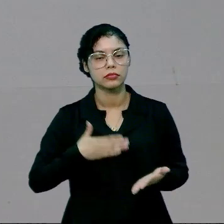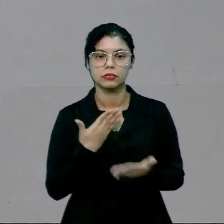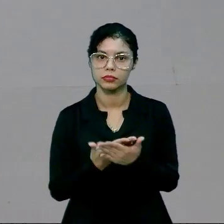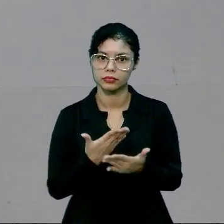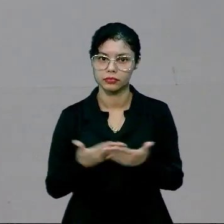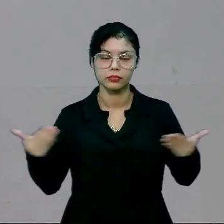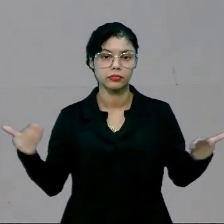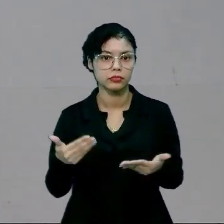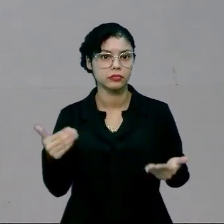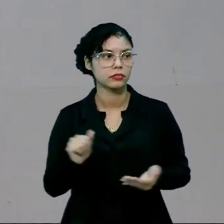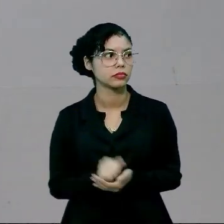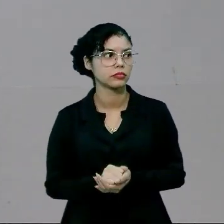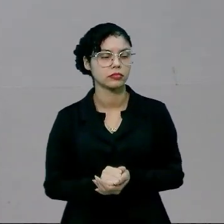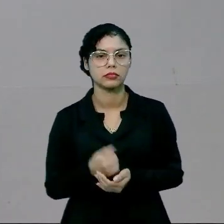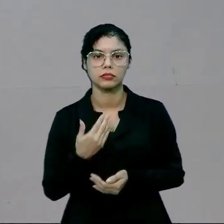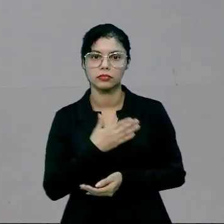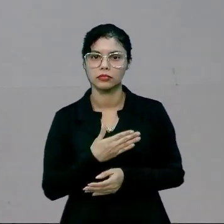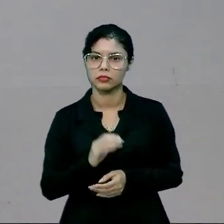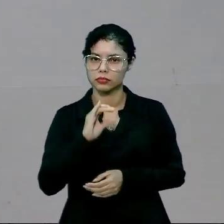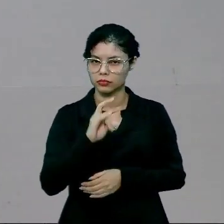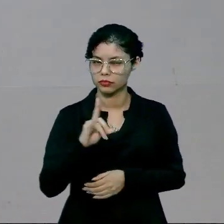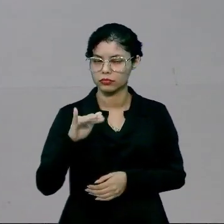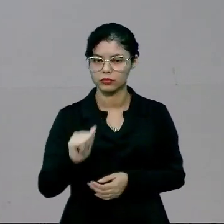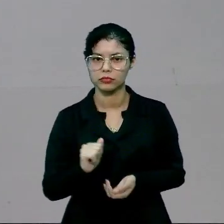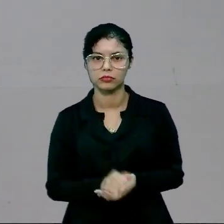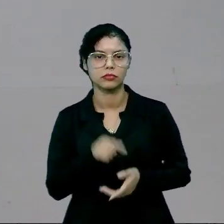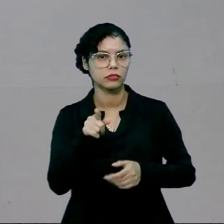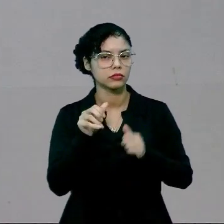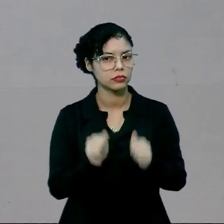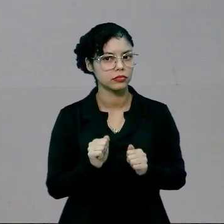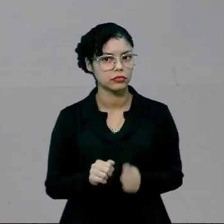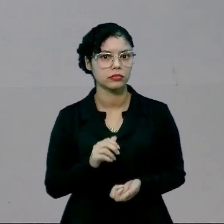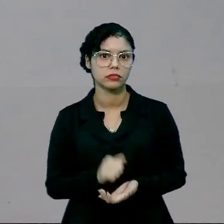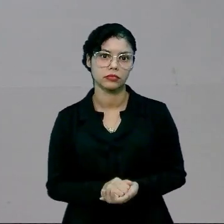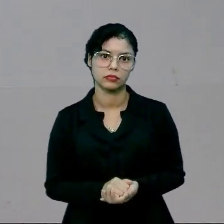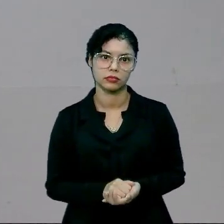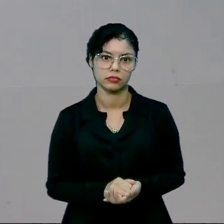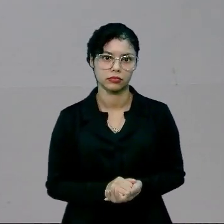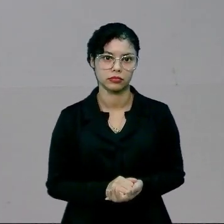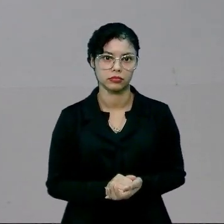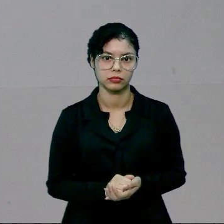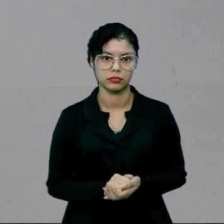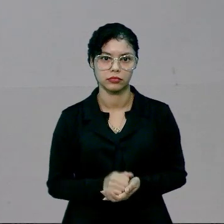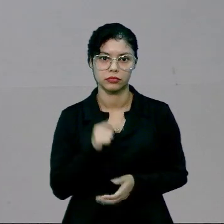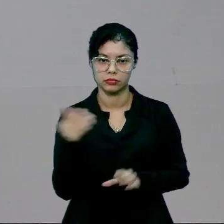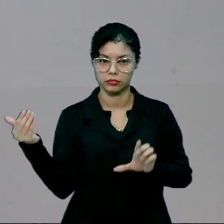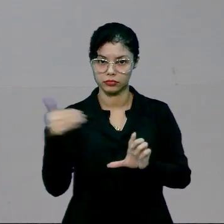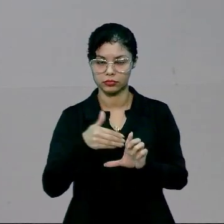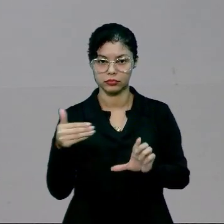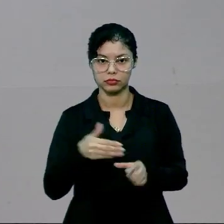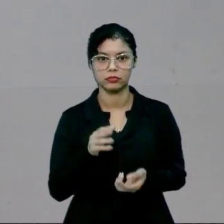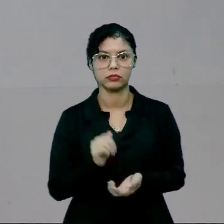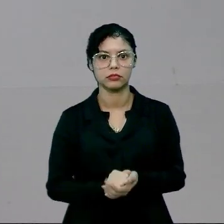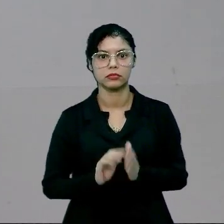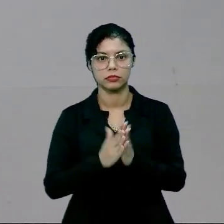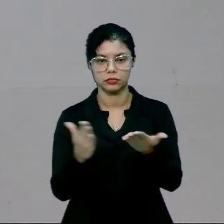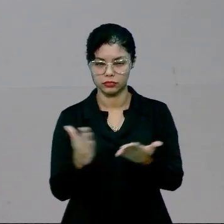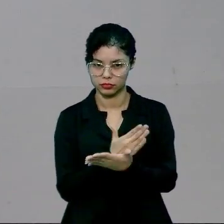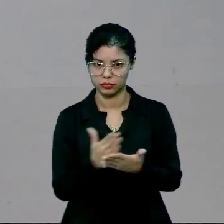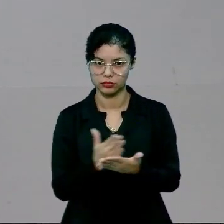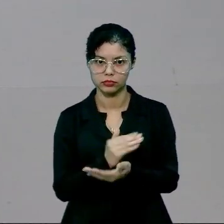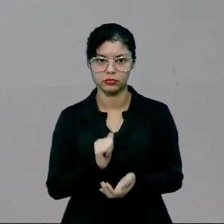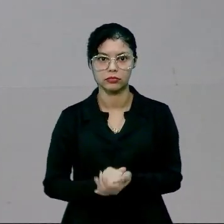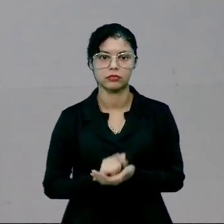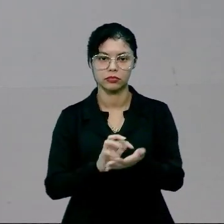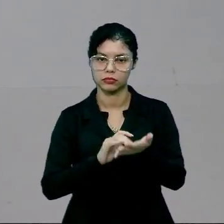da aula de hoje? Gostou de O Cortiço? Você pode, inclusive, pessoal, você pode acessar esse livro em